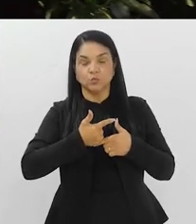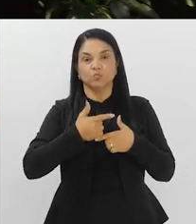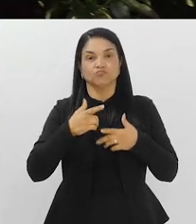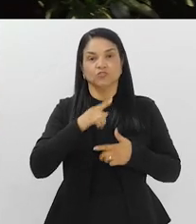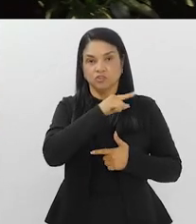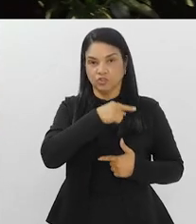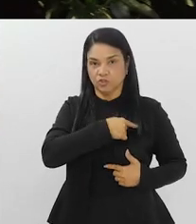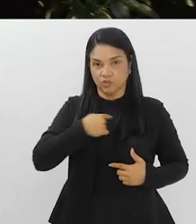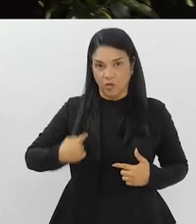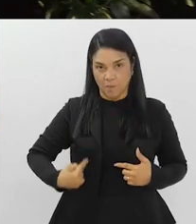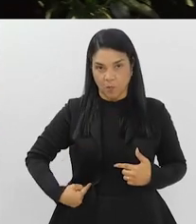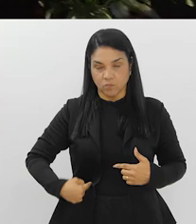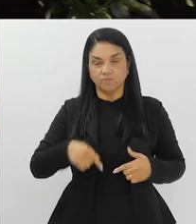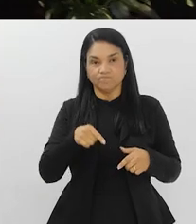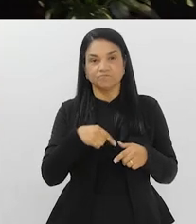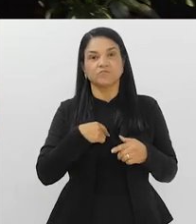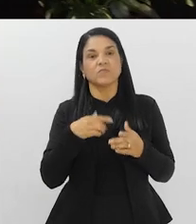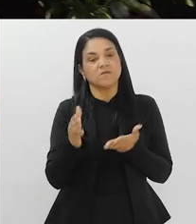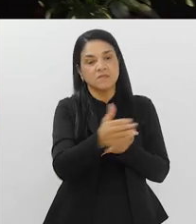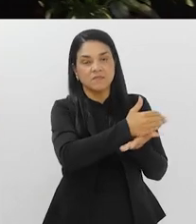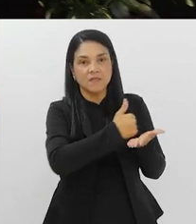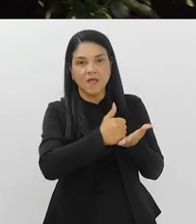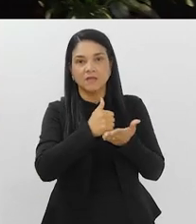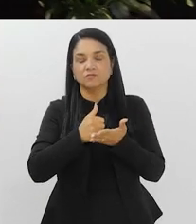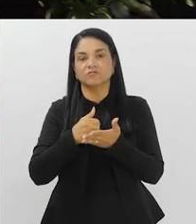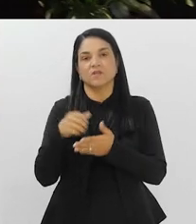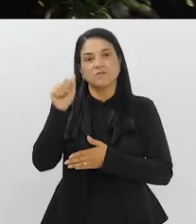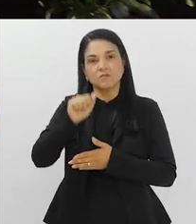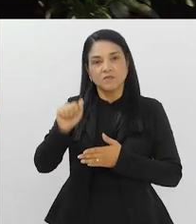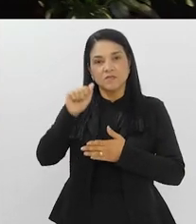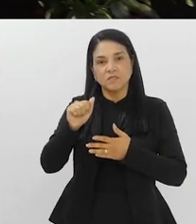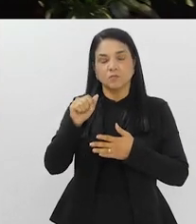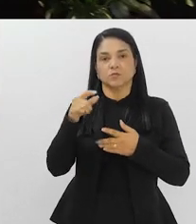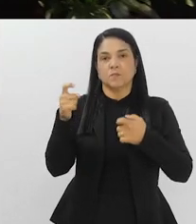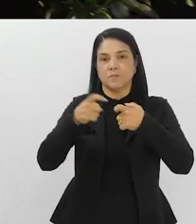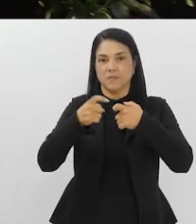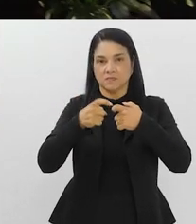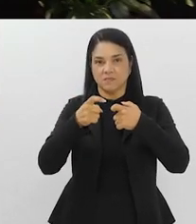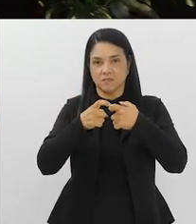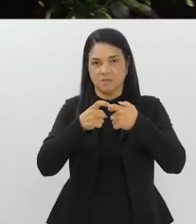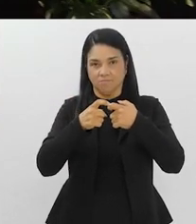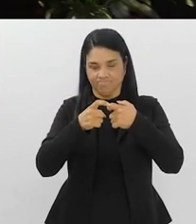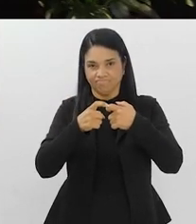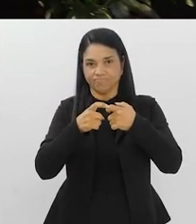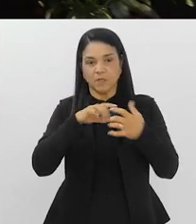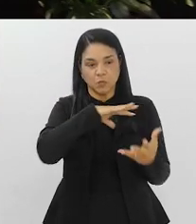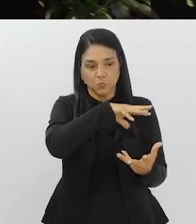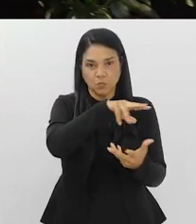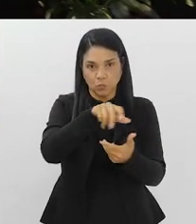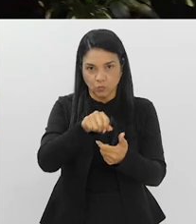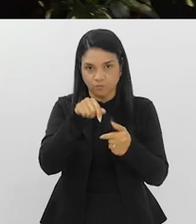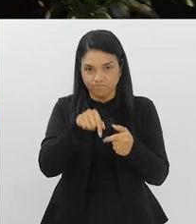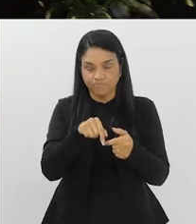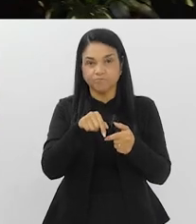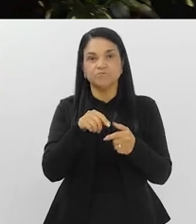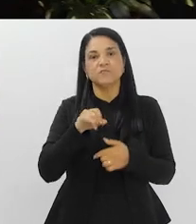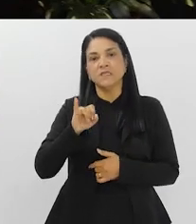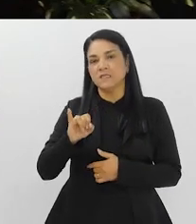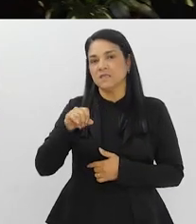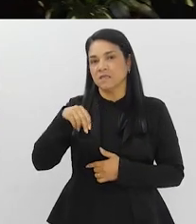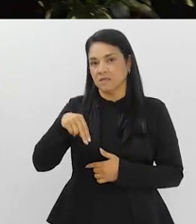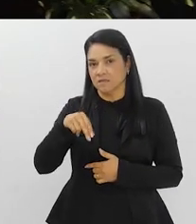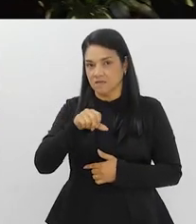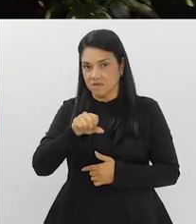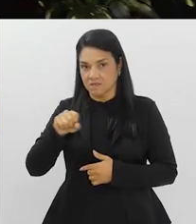70%. Os dados são da Associação Nacional de Medicina do Trabalho e de uma entidade internacional. Segundo o INSS,